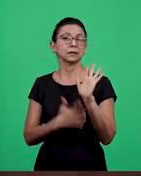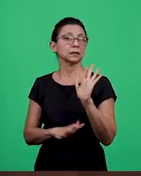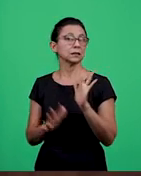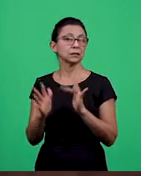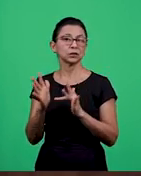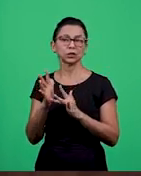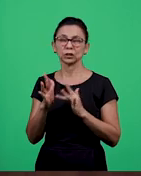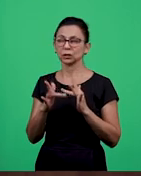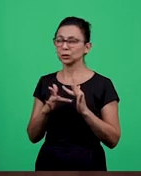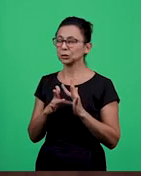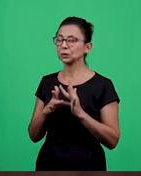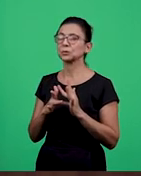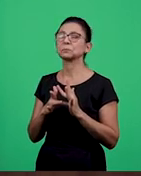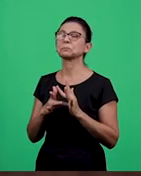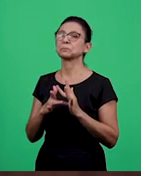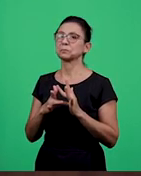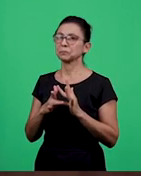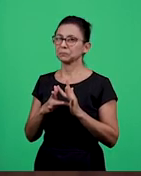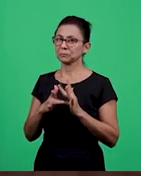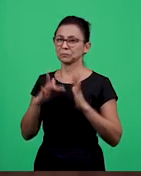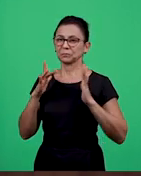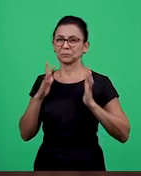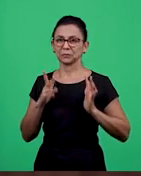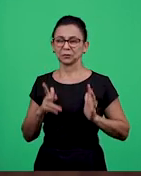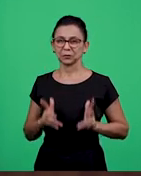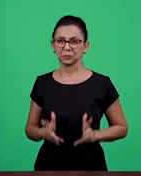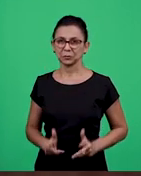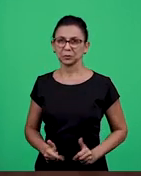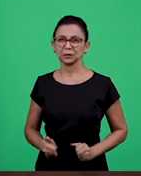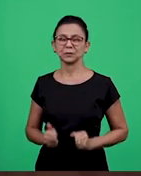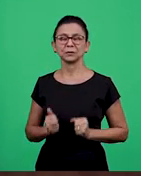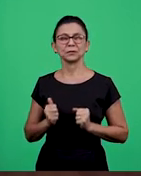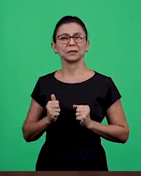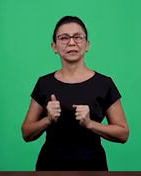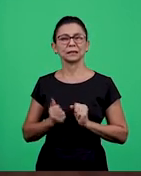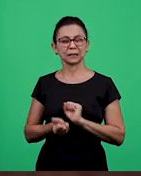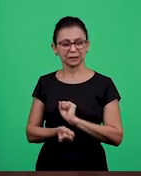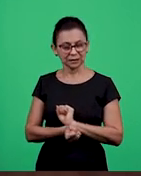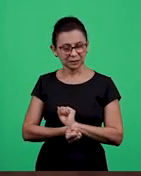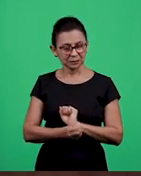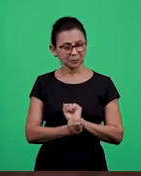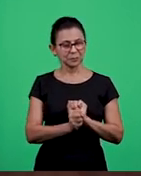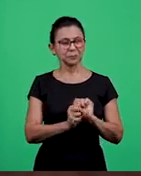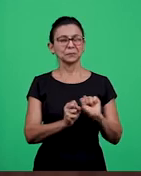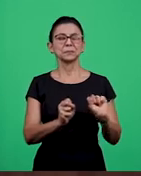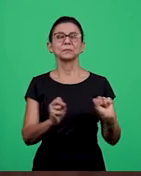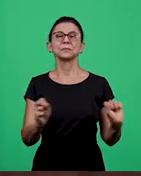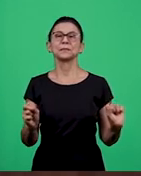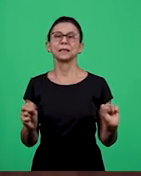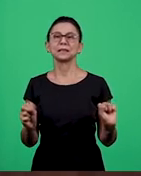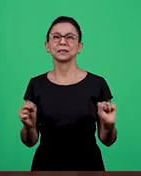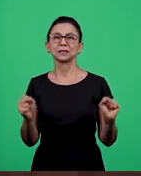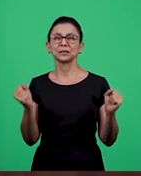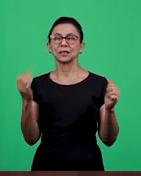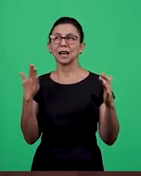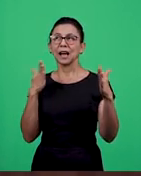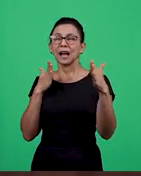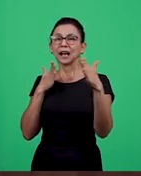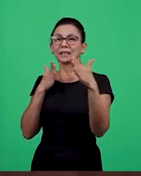de Jesus, o sangue de Jesus que nos purifica, que nos liberta, que nos